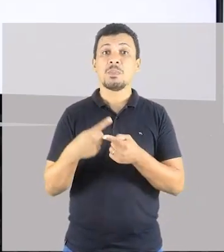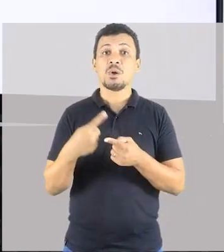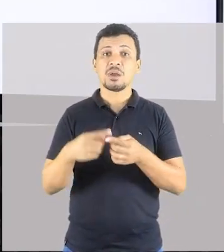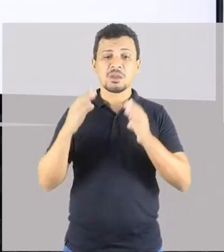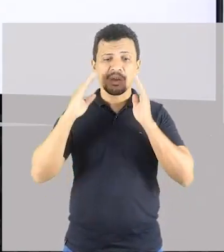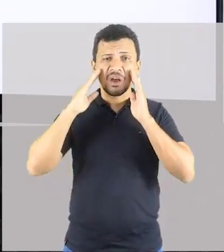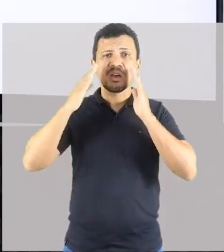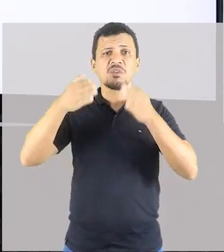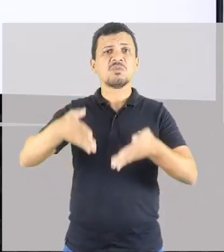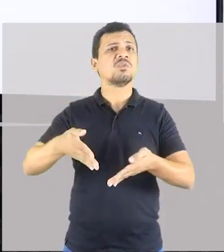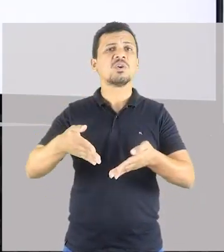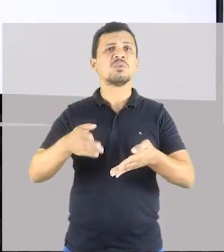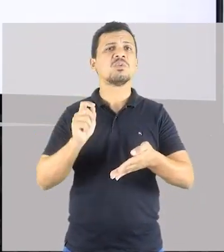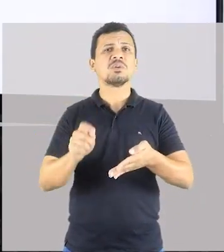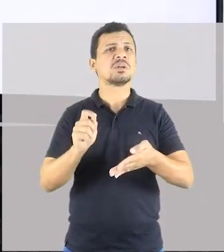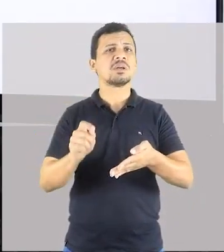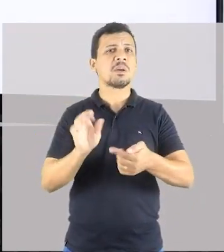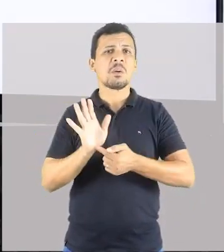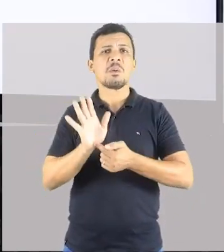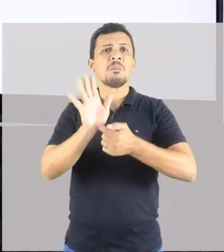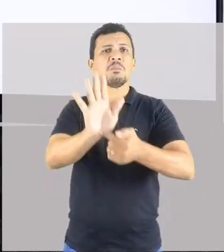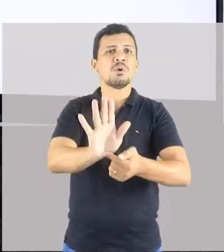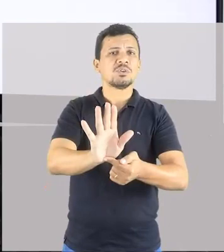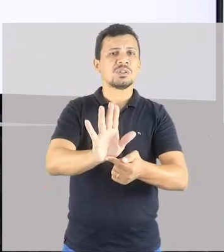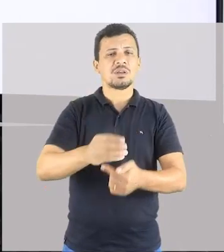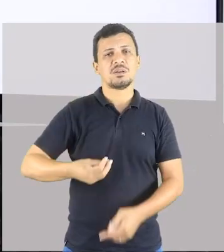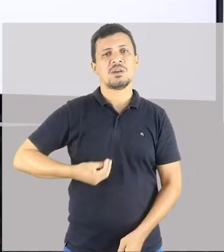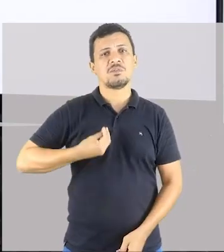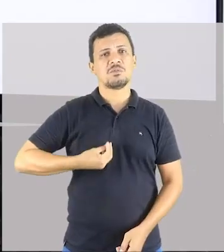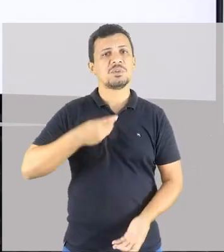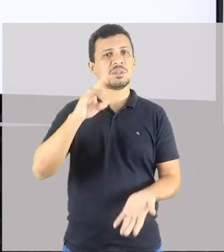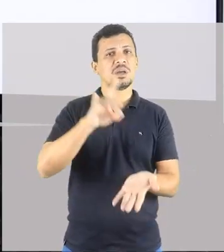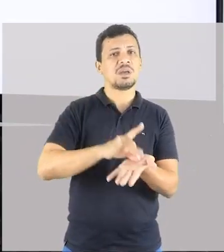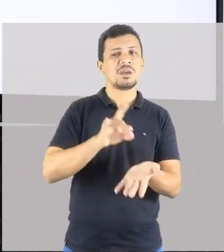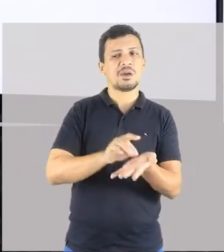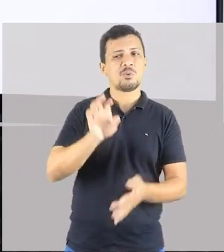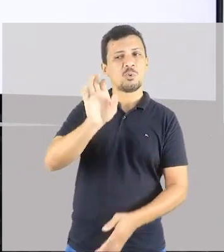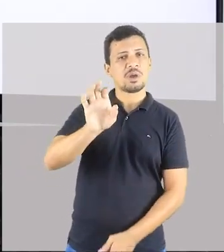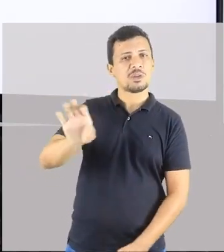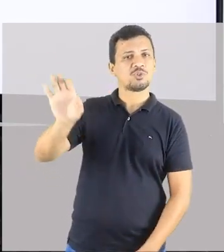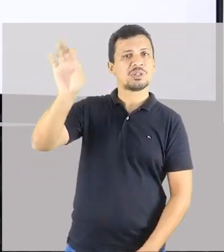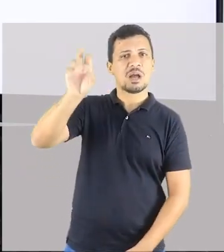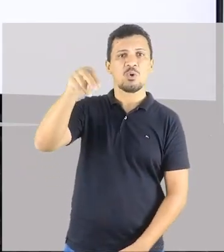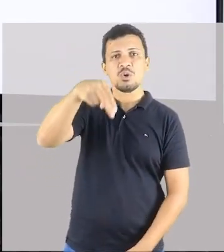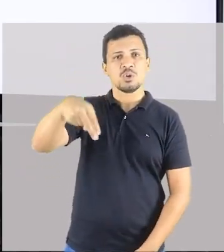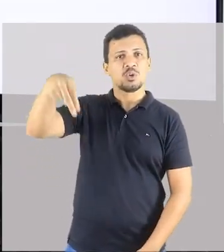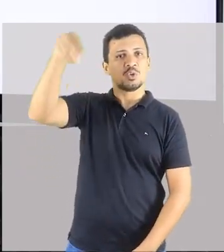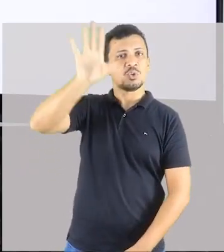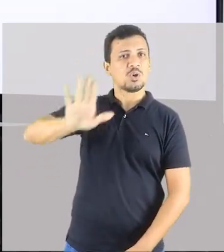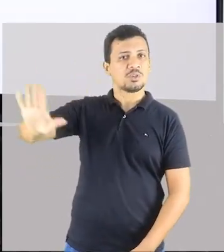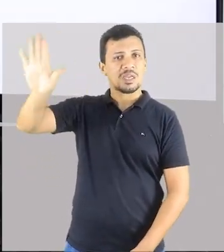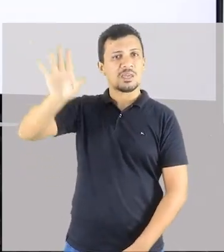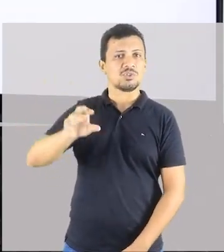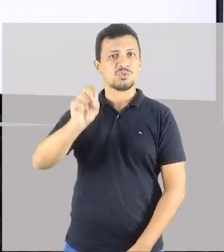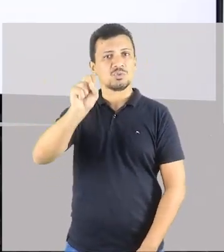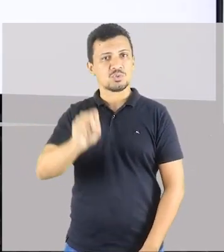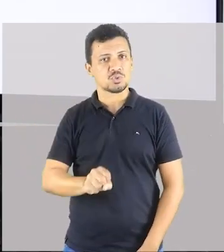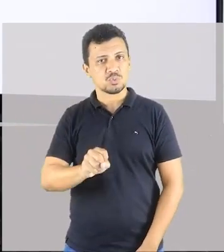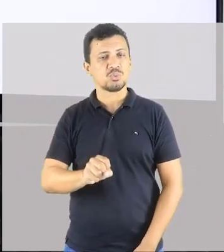de trabalhar dentro da realidade regional, né? Do Nordeste, certo? Do